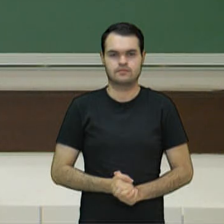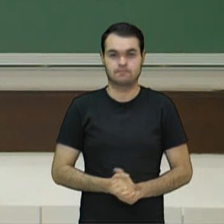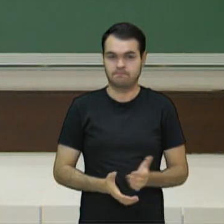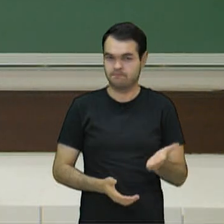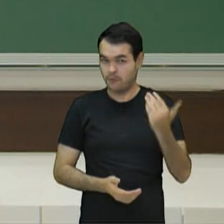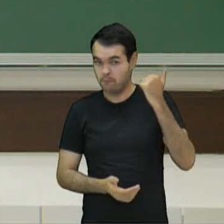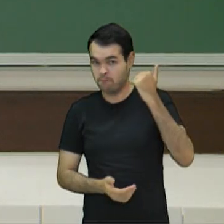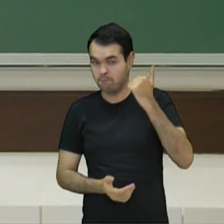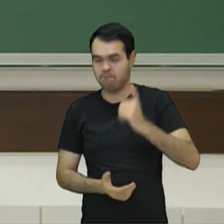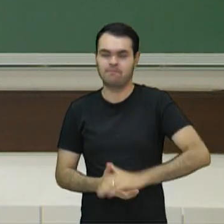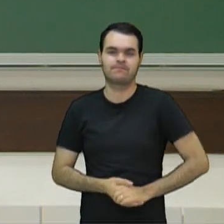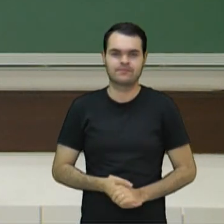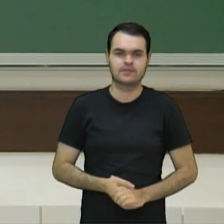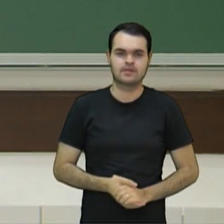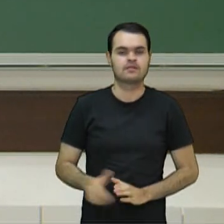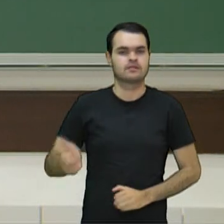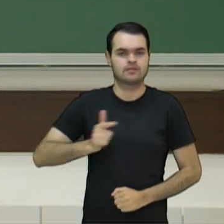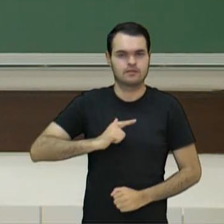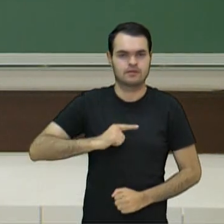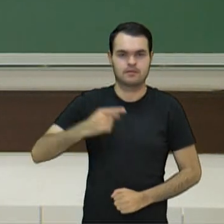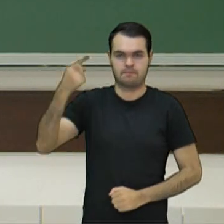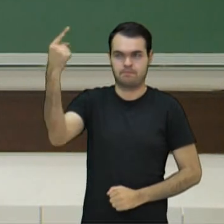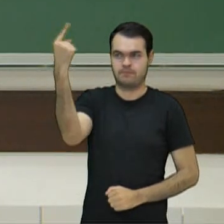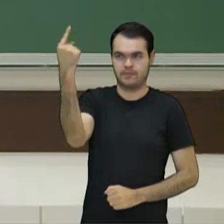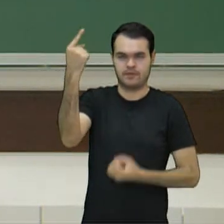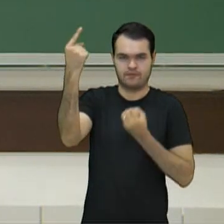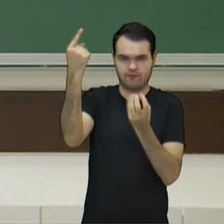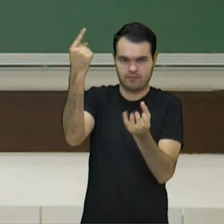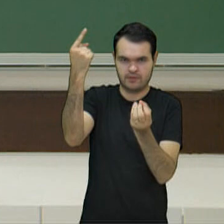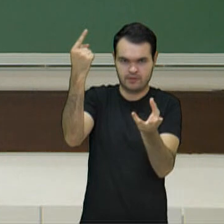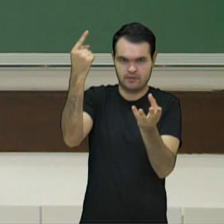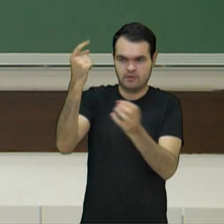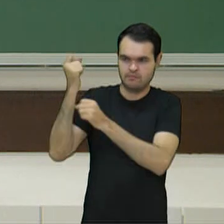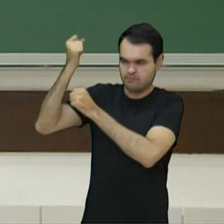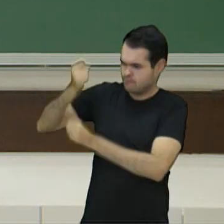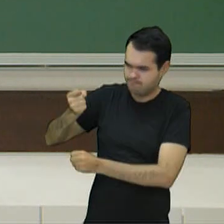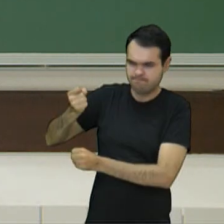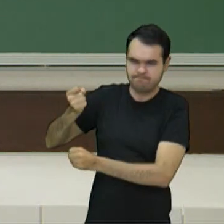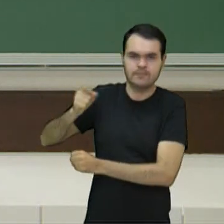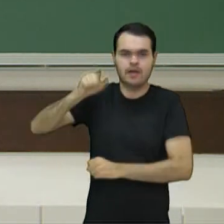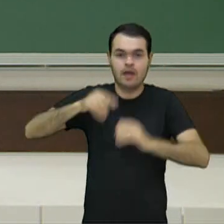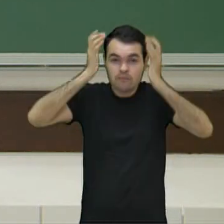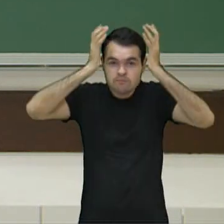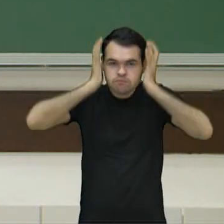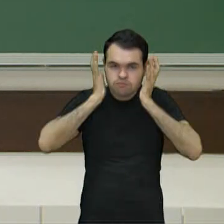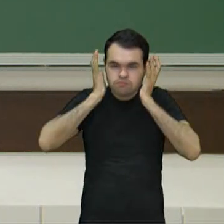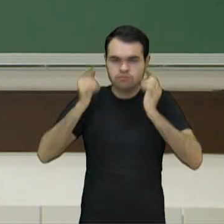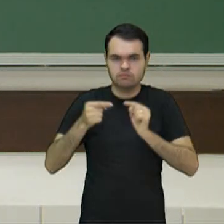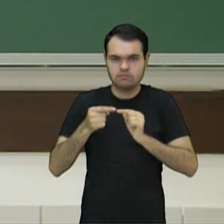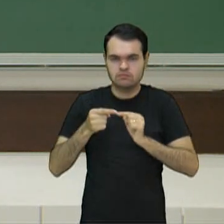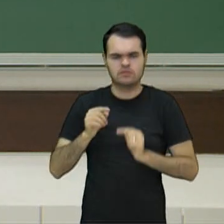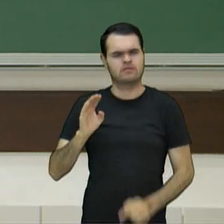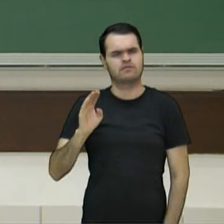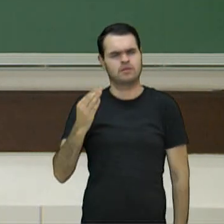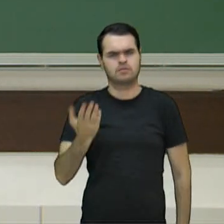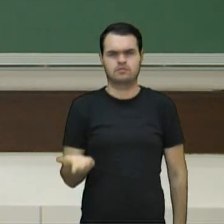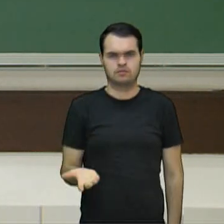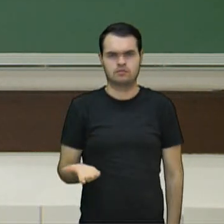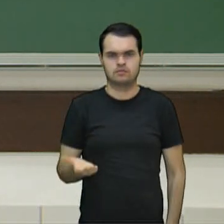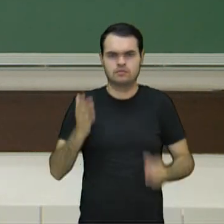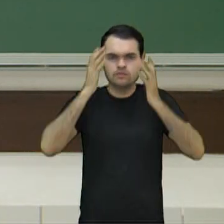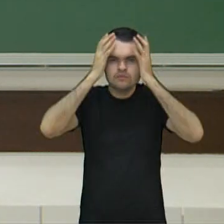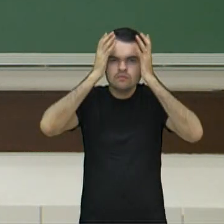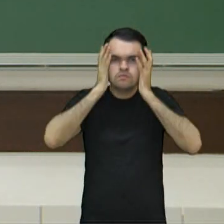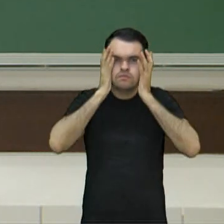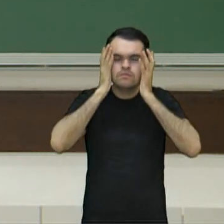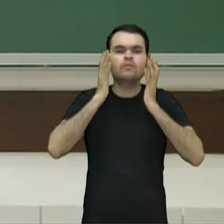Vamos lá, pessoal? Então, nós temos a primeira informação, Poseidon's weapon was a helmet, it's false. Né? Porque